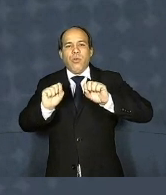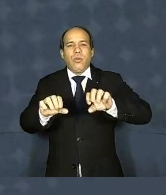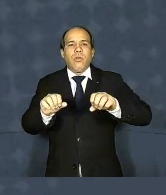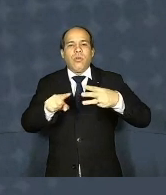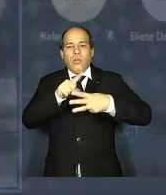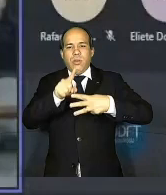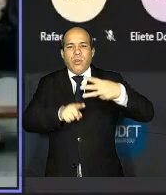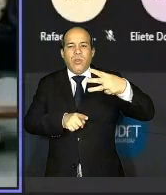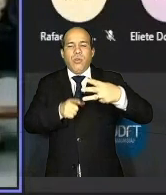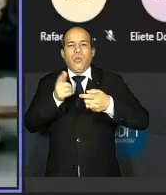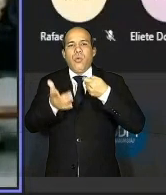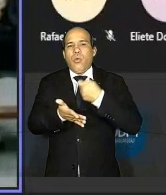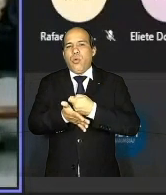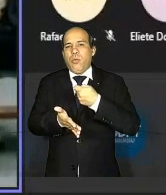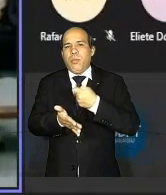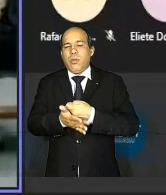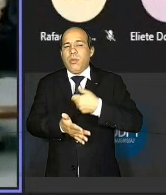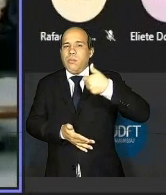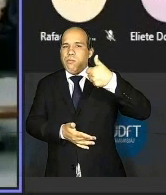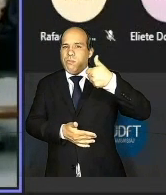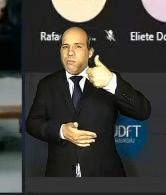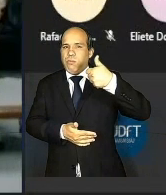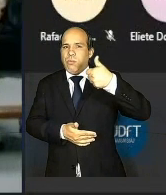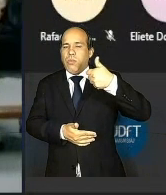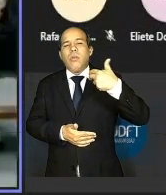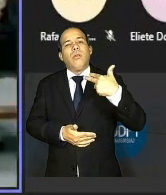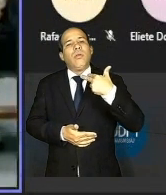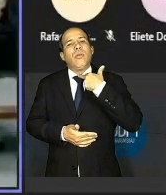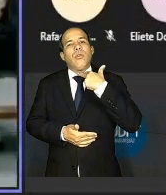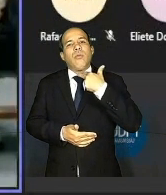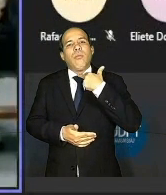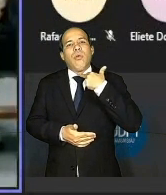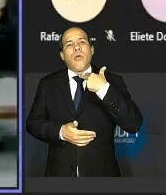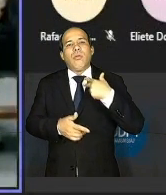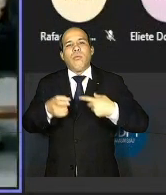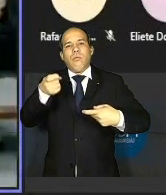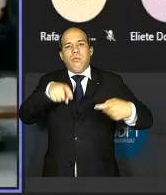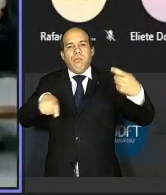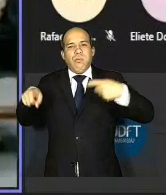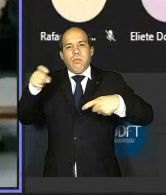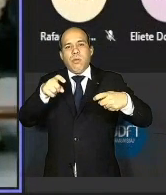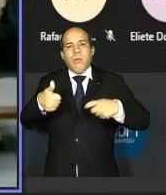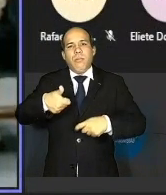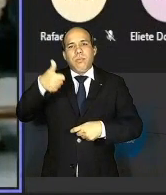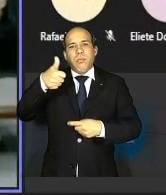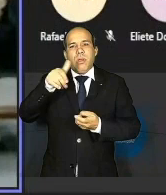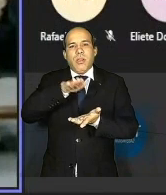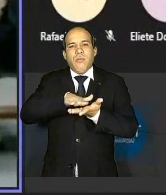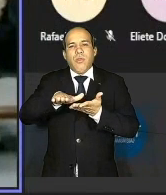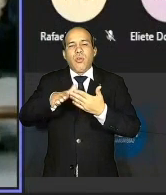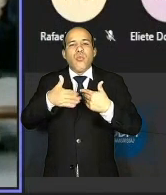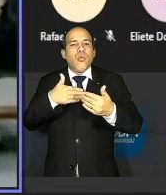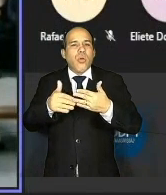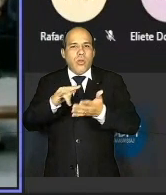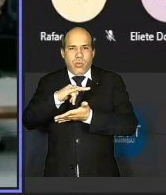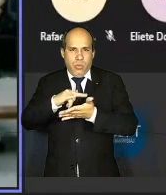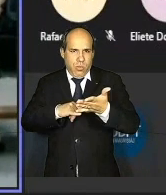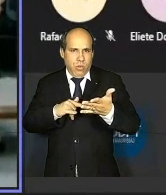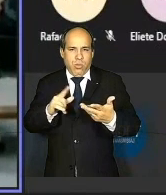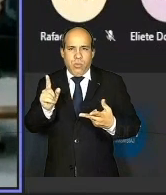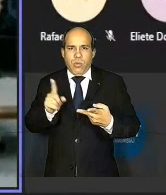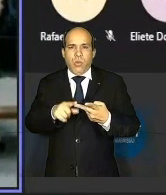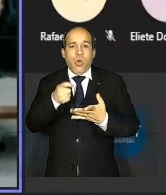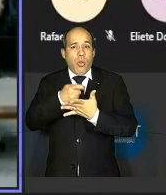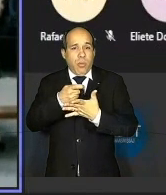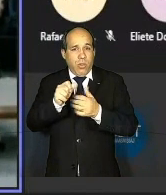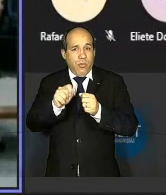as instituições de ensino em 3 obrigações. Primeiro, de não fazer, consistente em não cobrar pela primeira via de nenhum